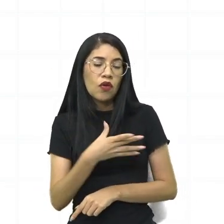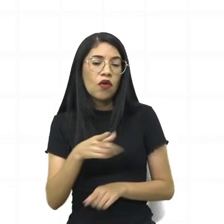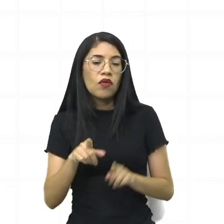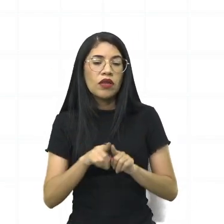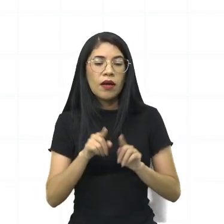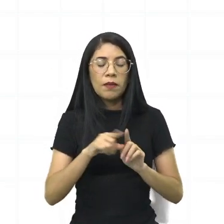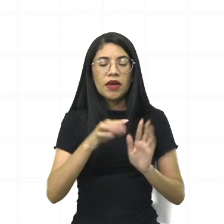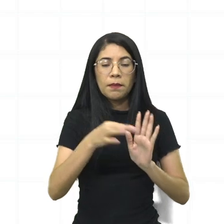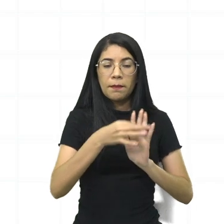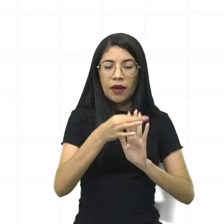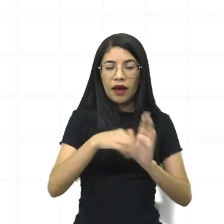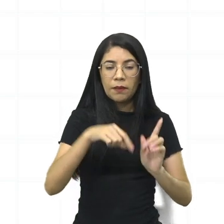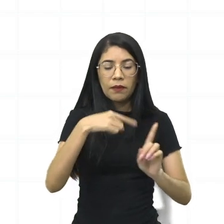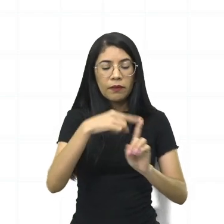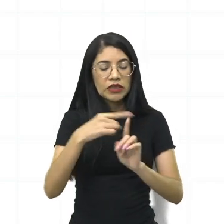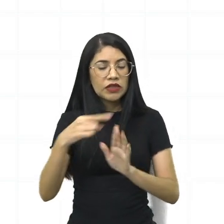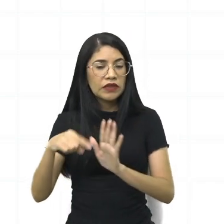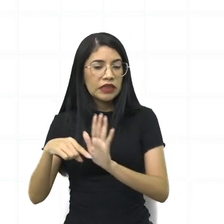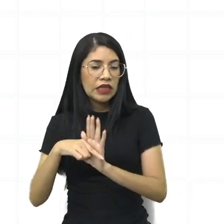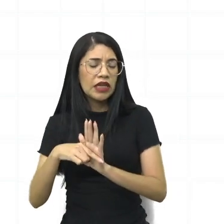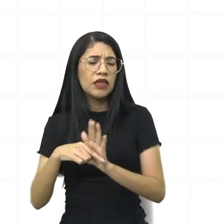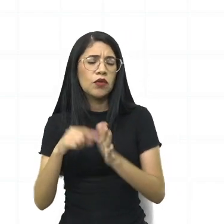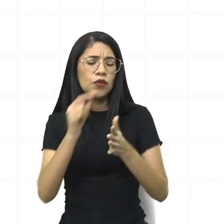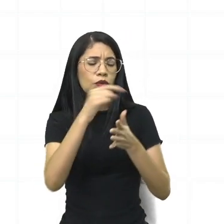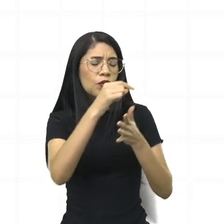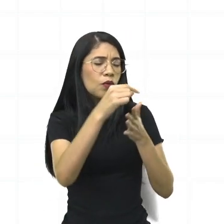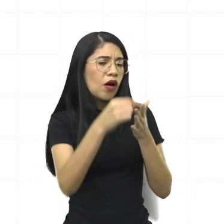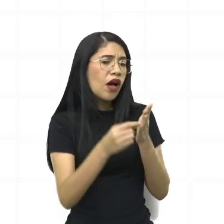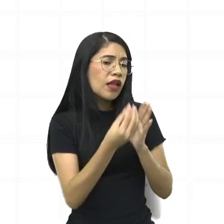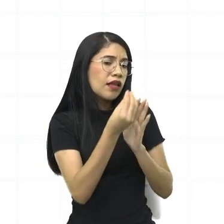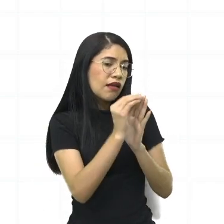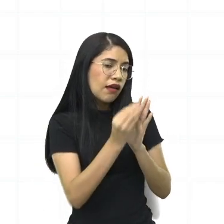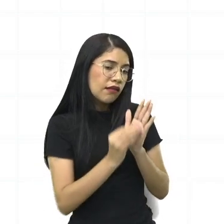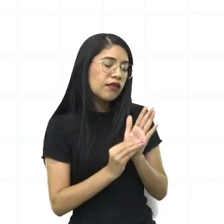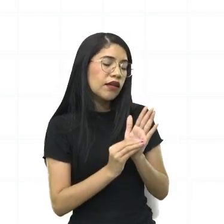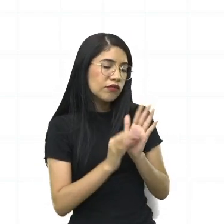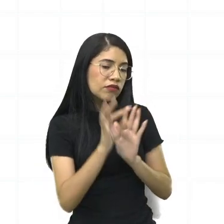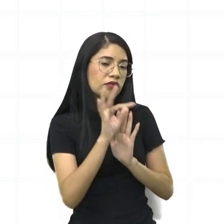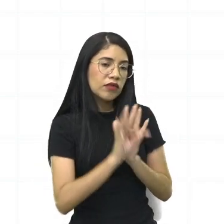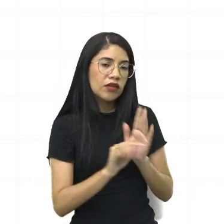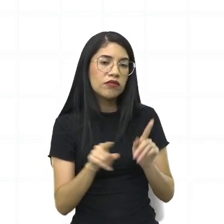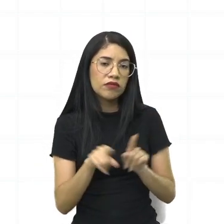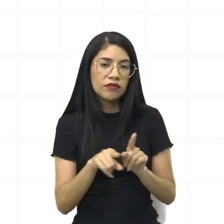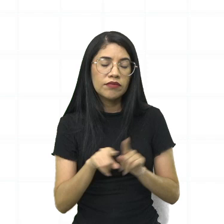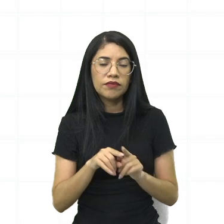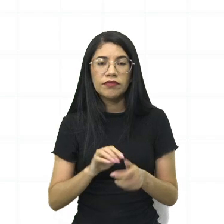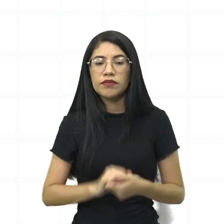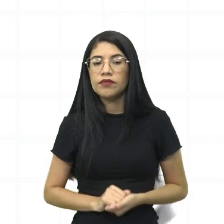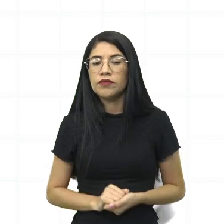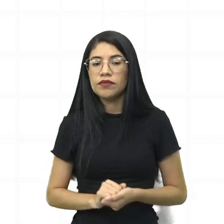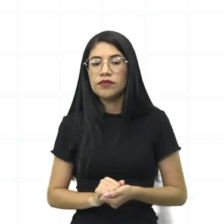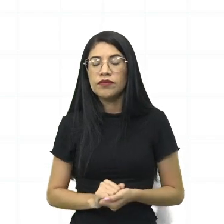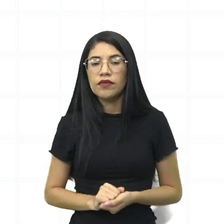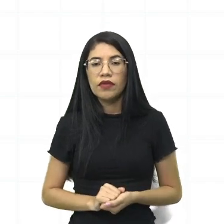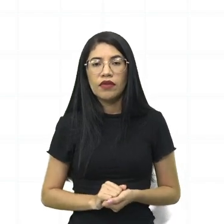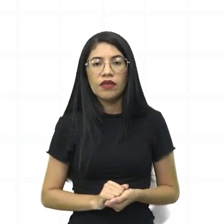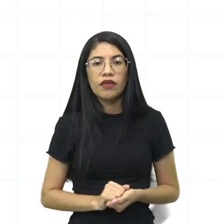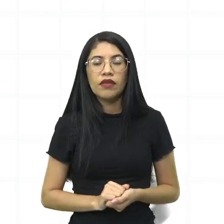crítica negativa, todos esses elementos estavam presentes no desenvolvimento do texto, né, em todo o percurso do